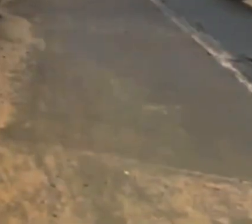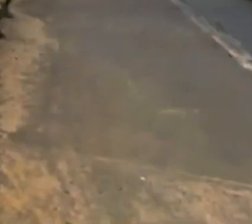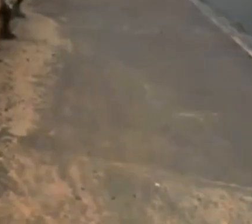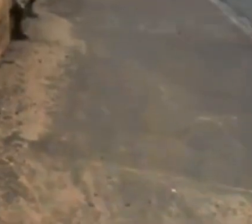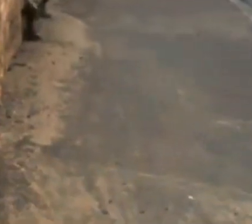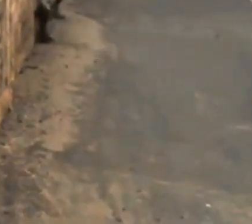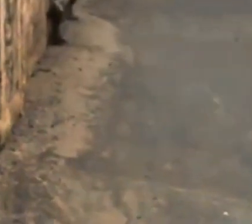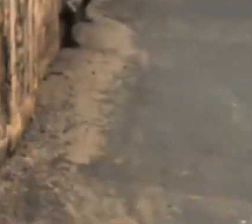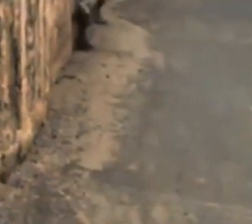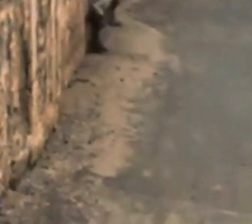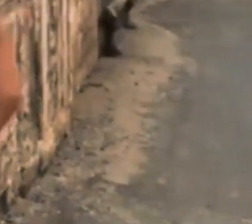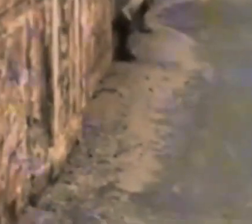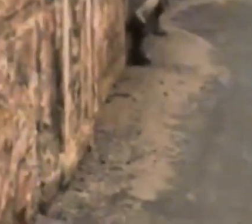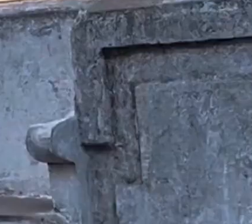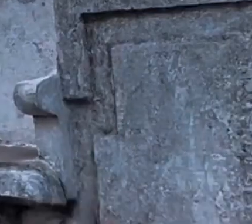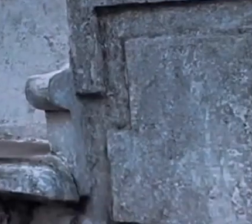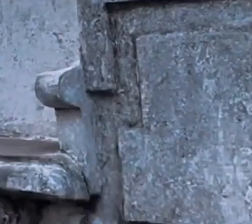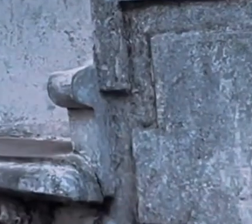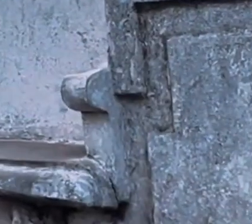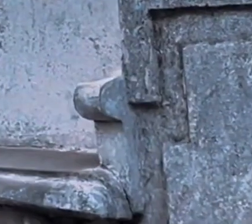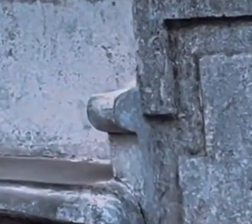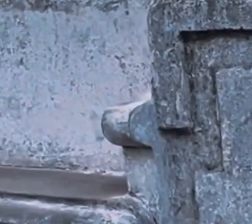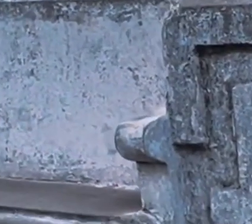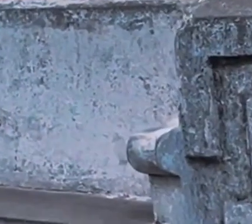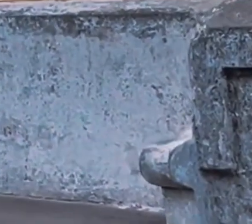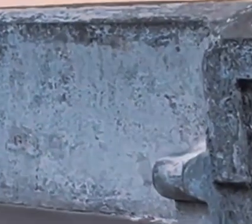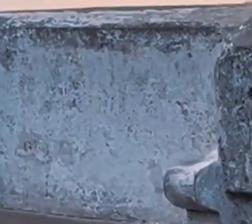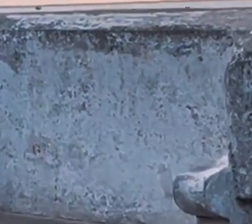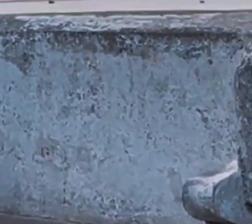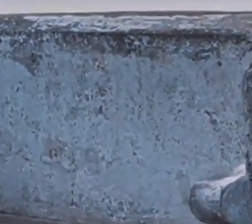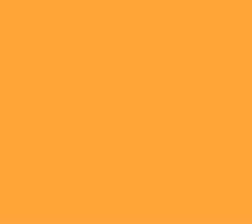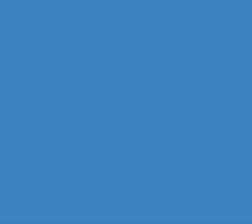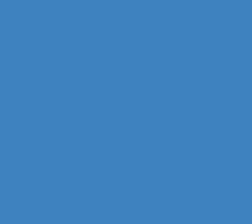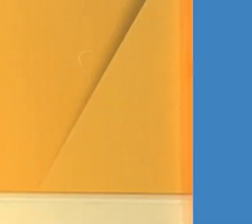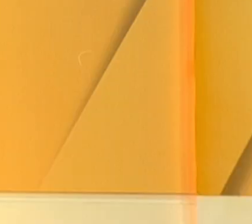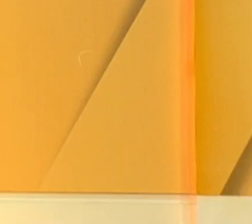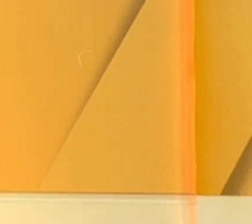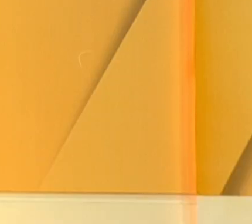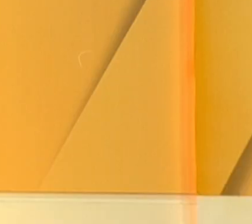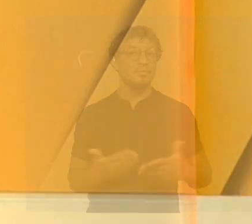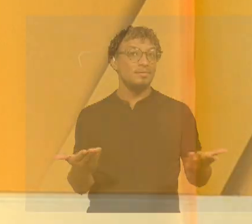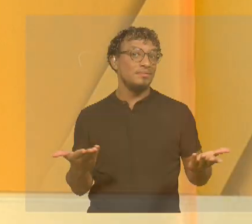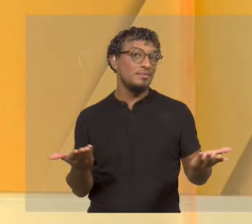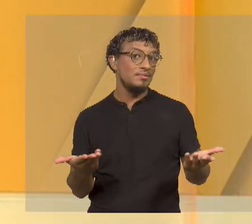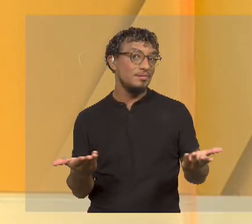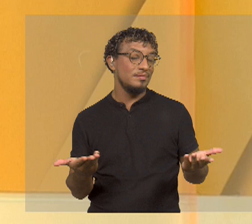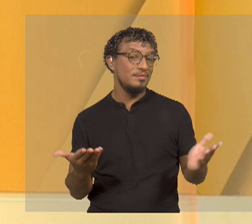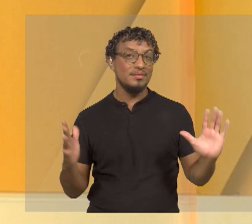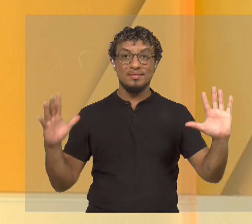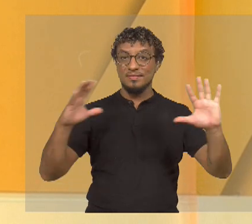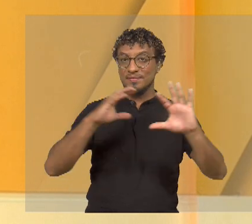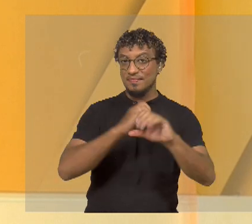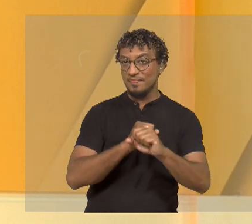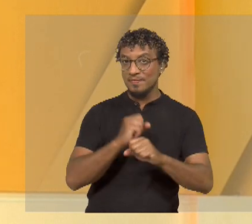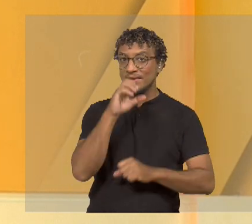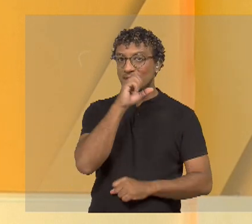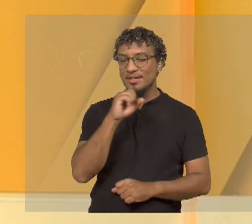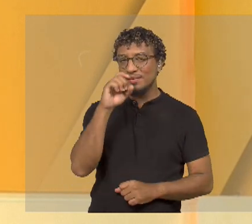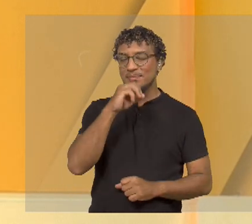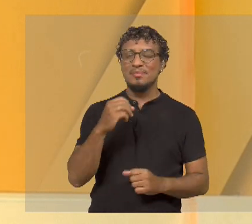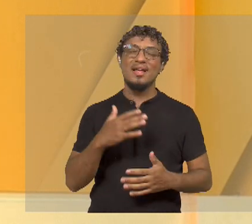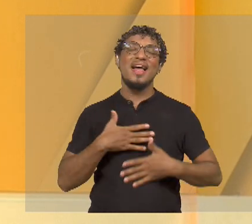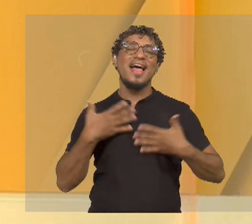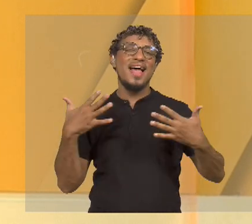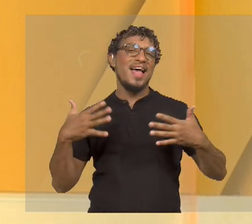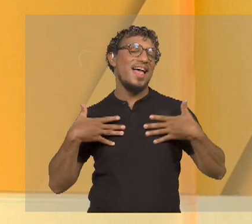sente o reggae sabe o que significa. Já não há mais motivo. E para fechar o fim de semana com muita alegria,